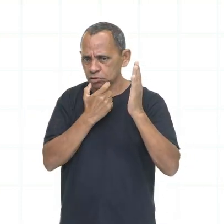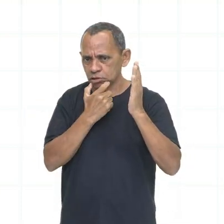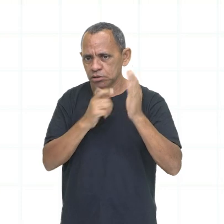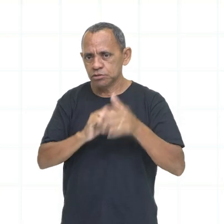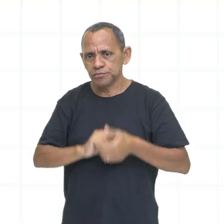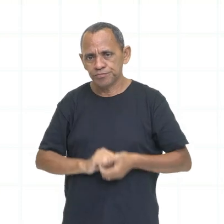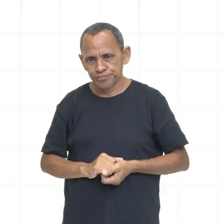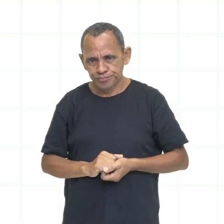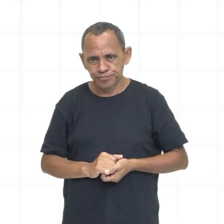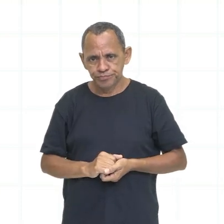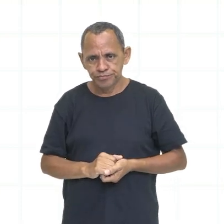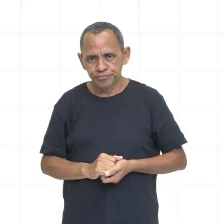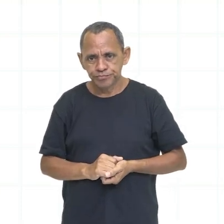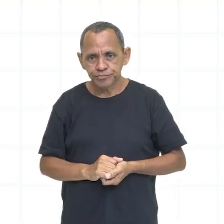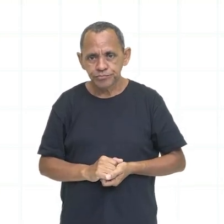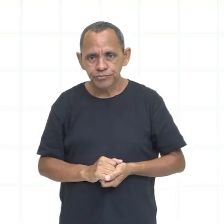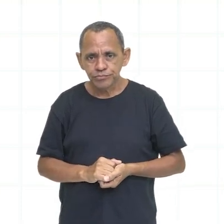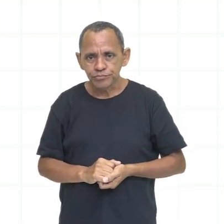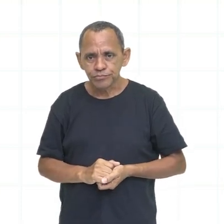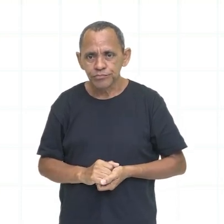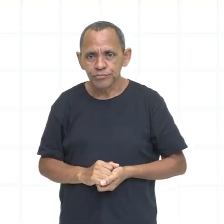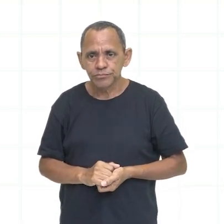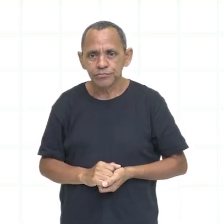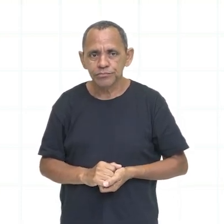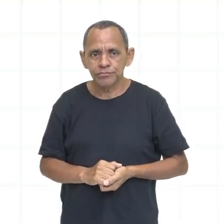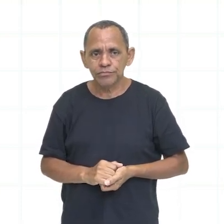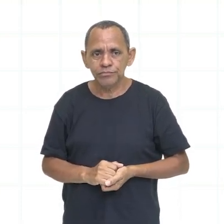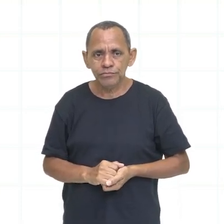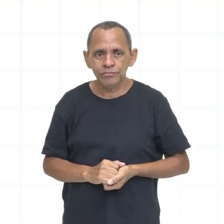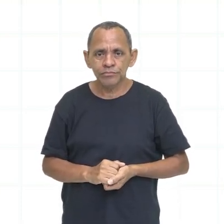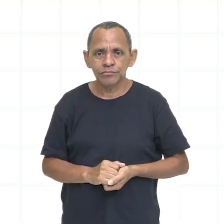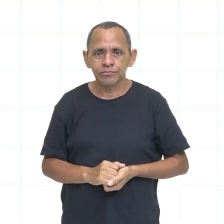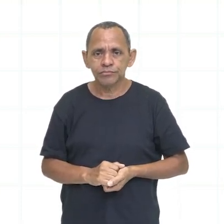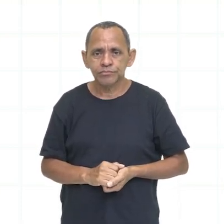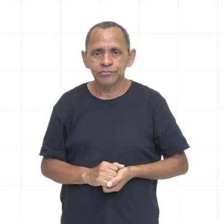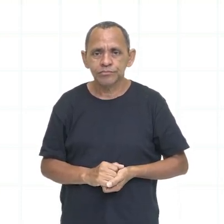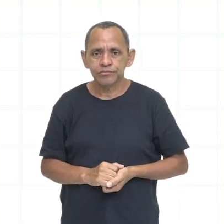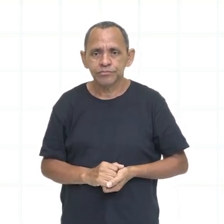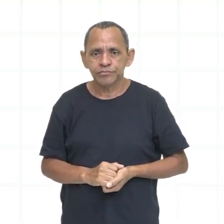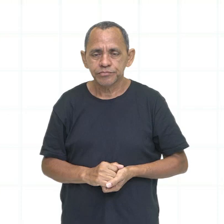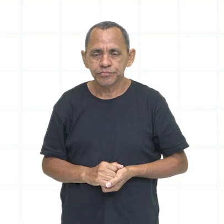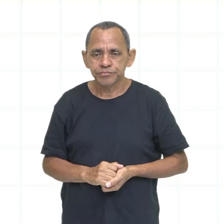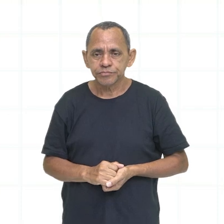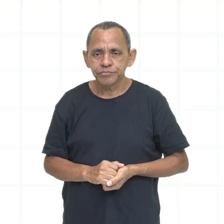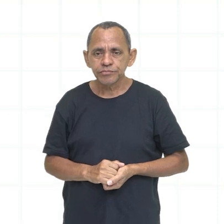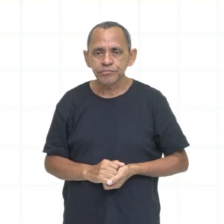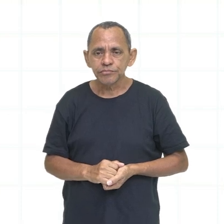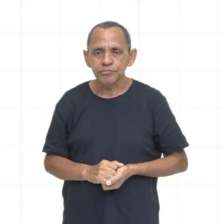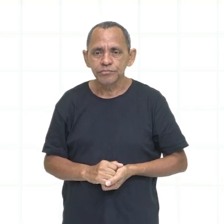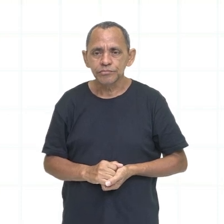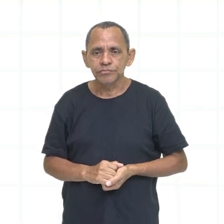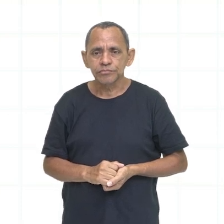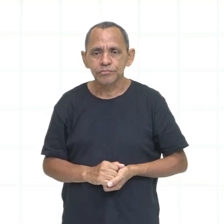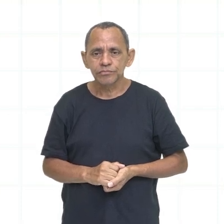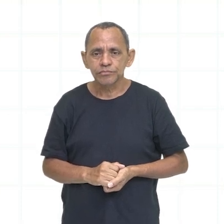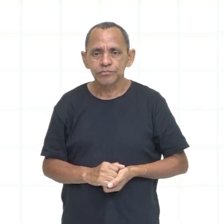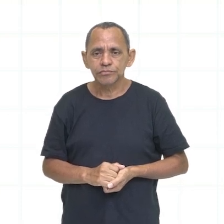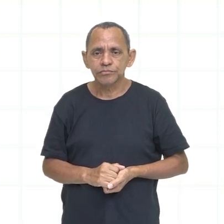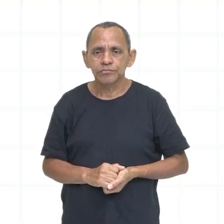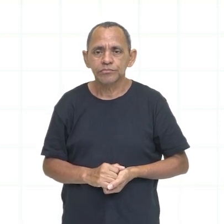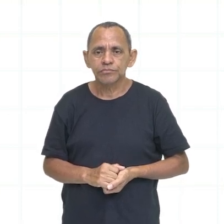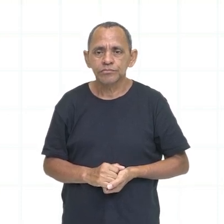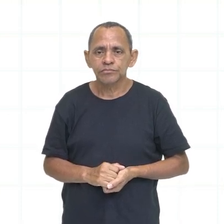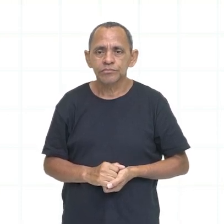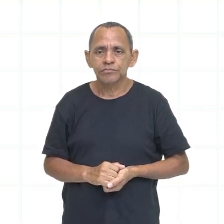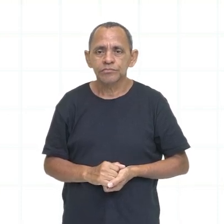their interactions with broader social context. It plays a crucial role.